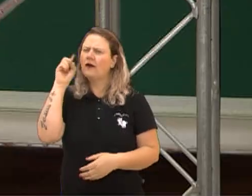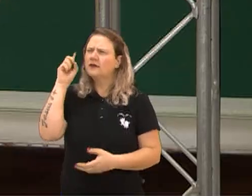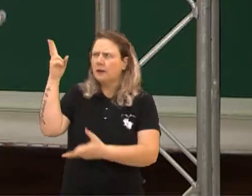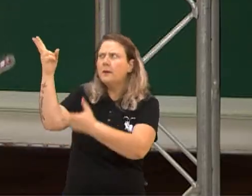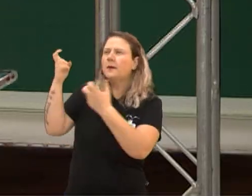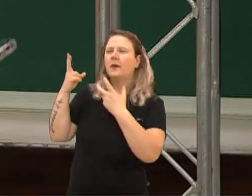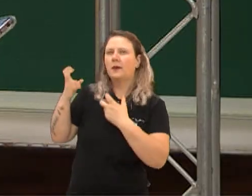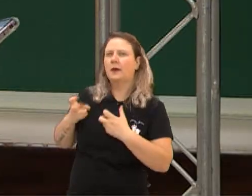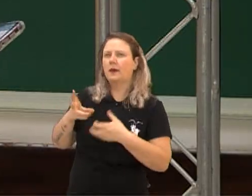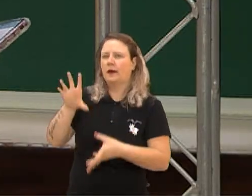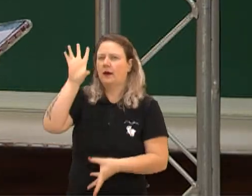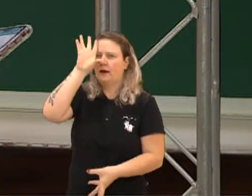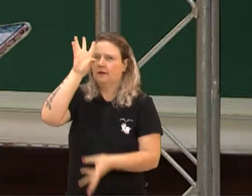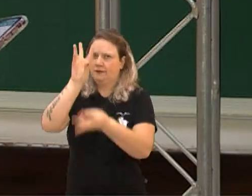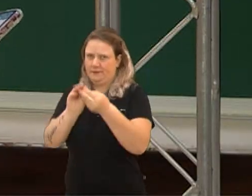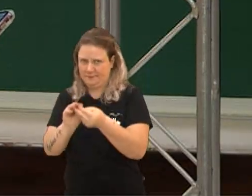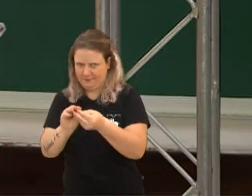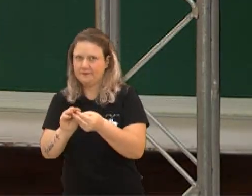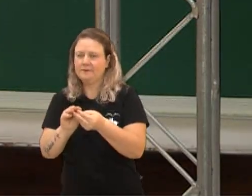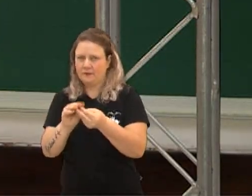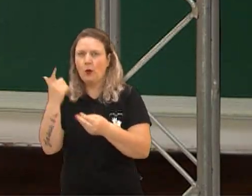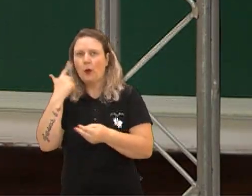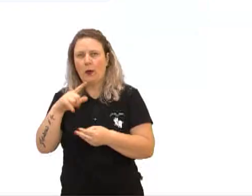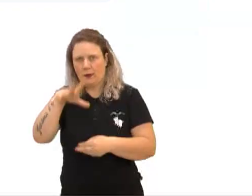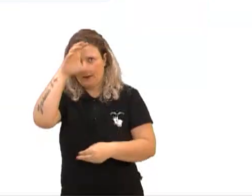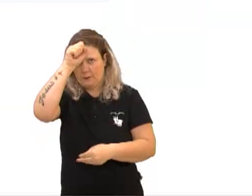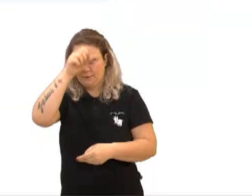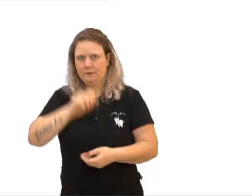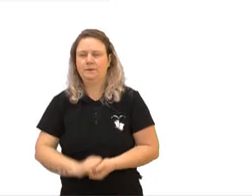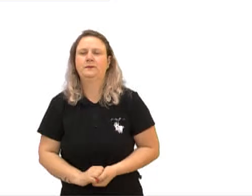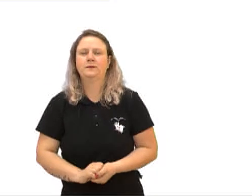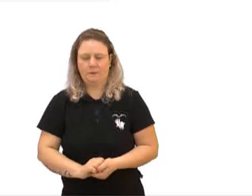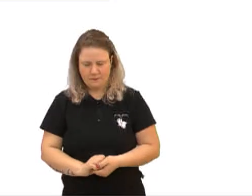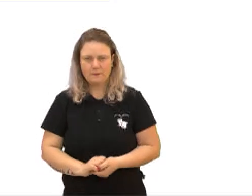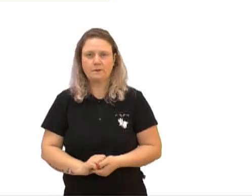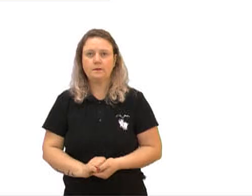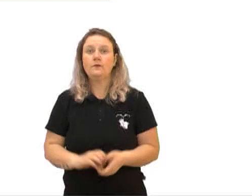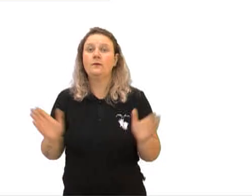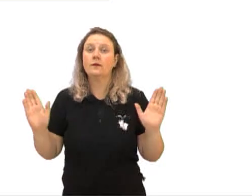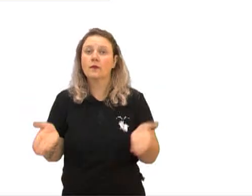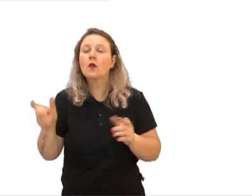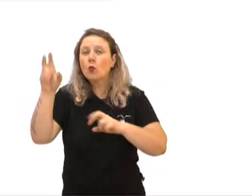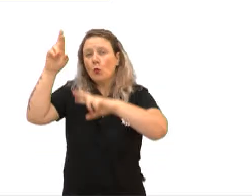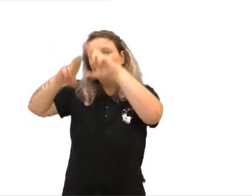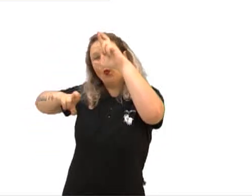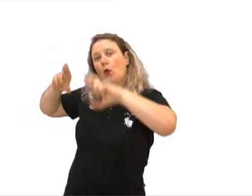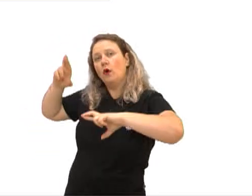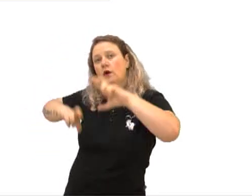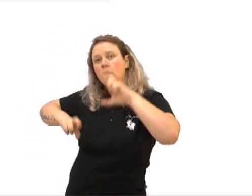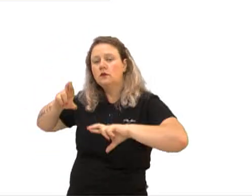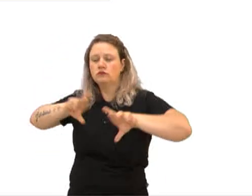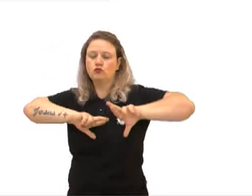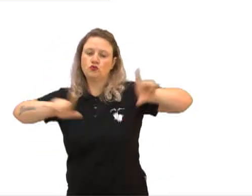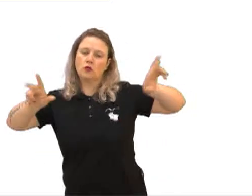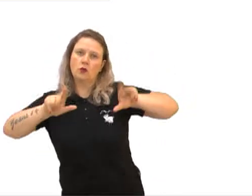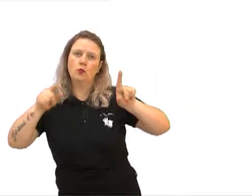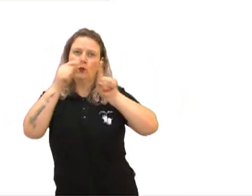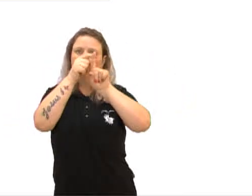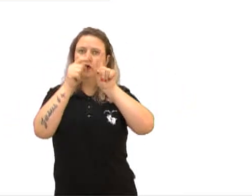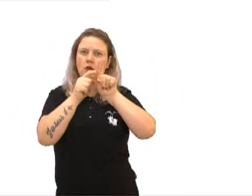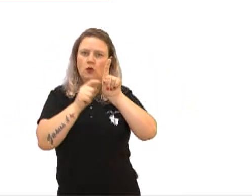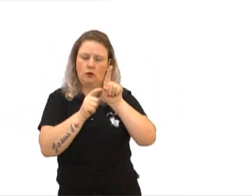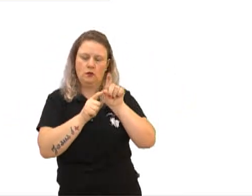essa diferença de sujeito oculto, indeterminado, simples e composto. Vamos lá, pessoal. Então, vamos conferir se você aprendeu a diferenciar os tipos de